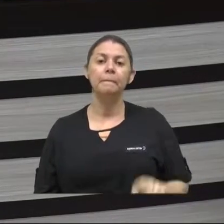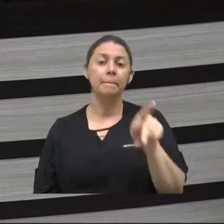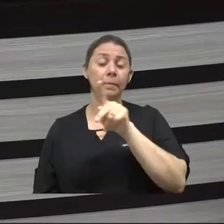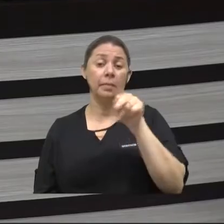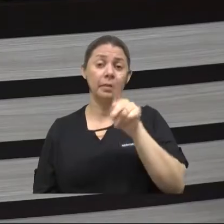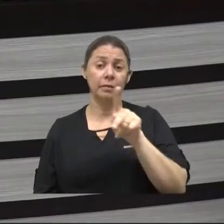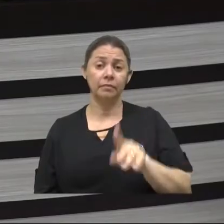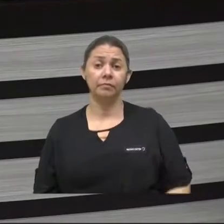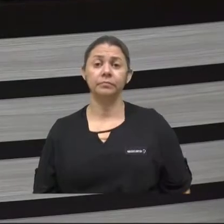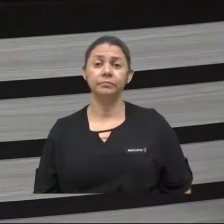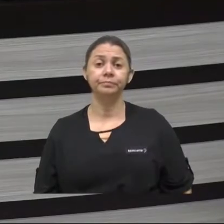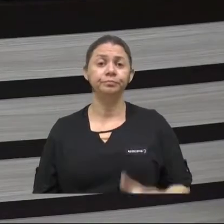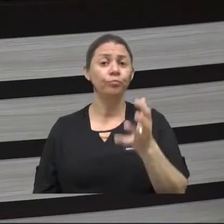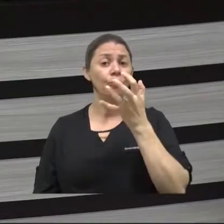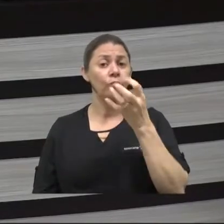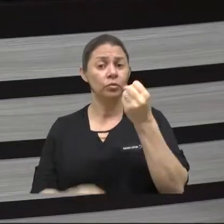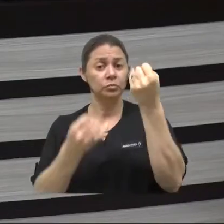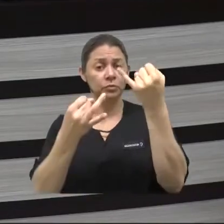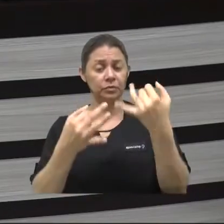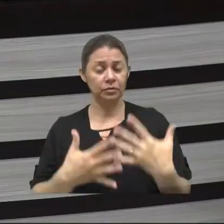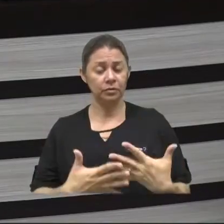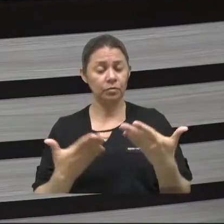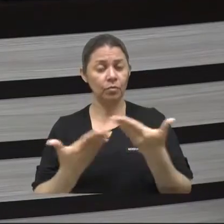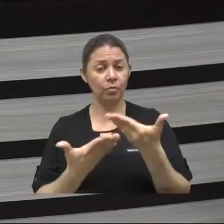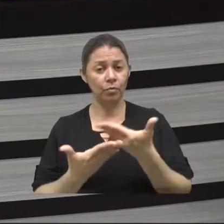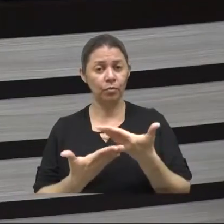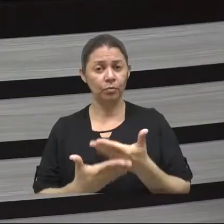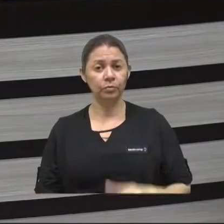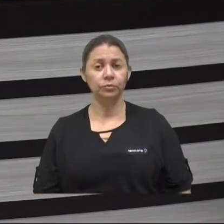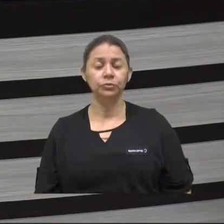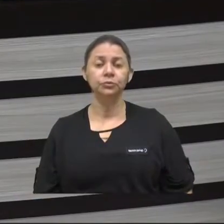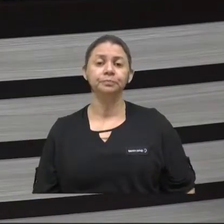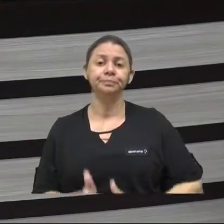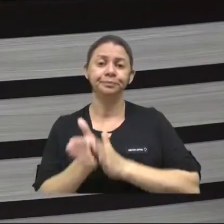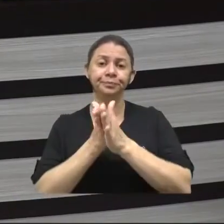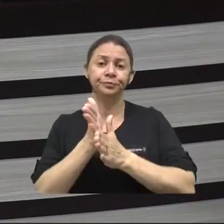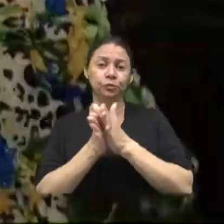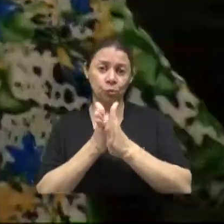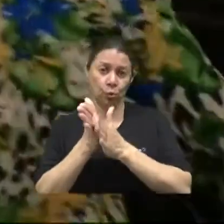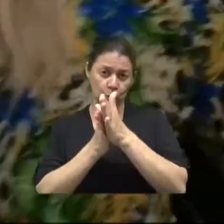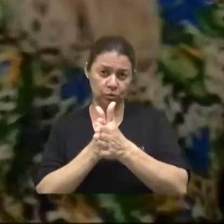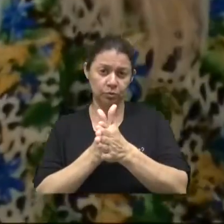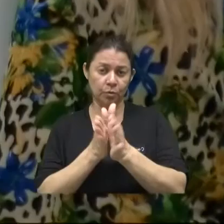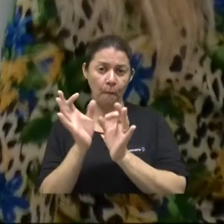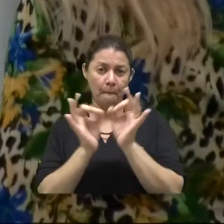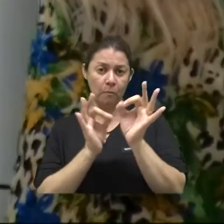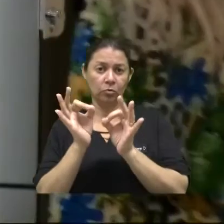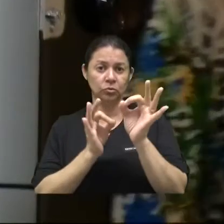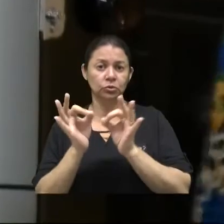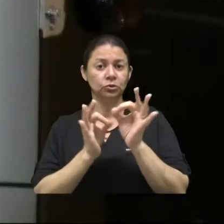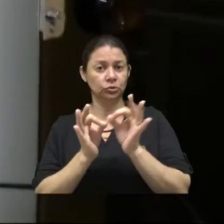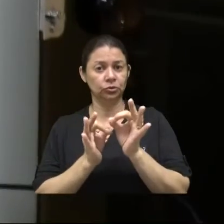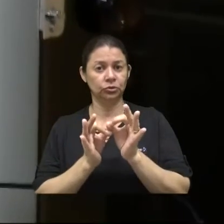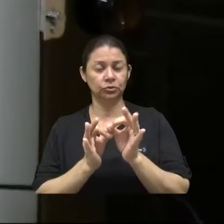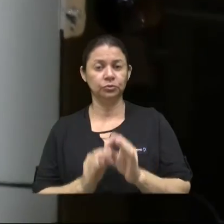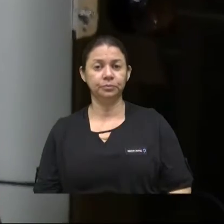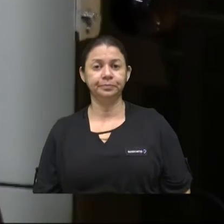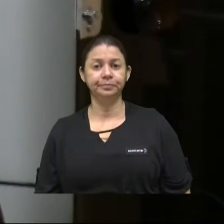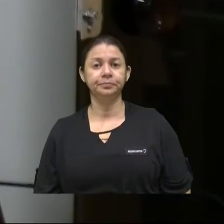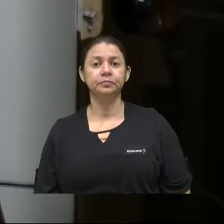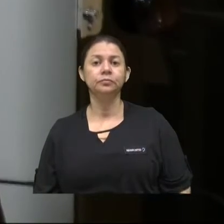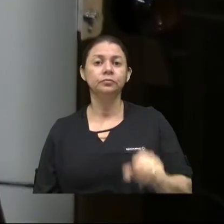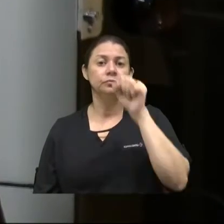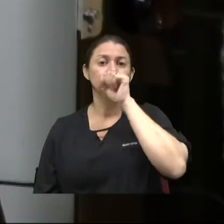essa questão da frente parlamentar do trem para Limeira. Eu faço parte, mas aqui eu não poderia deixar de